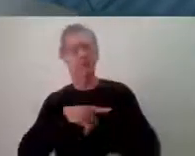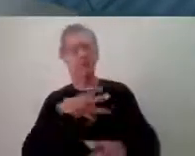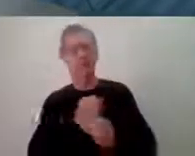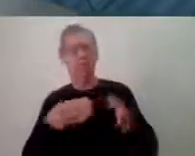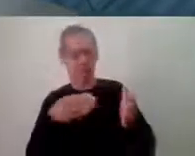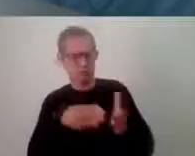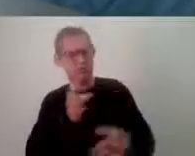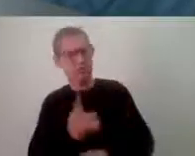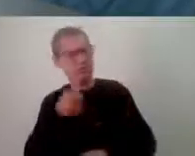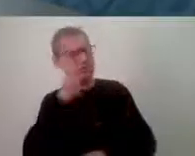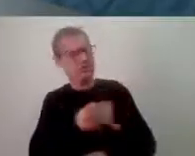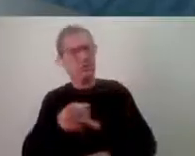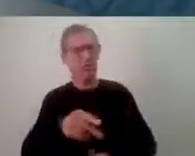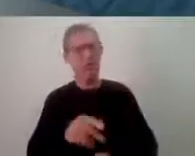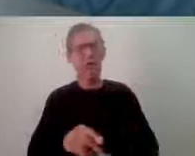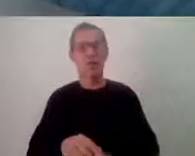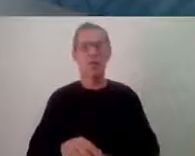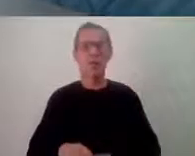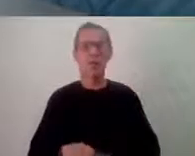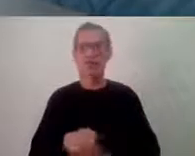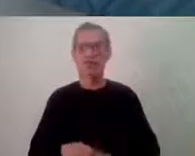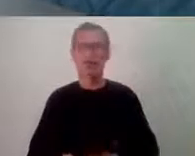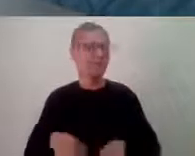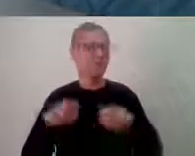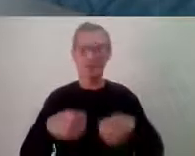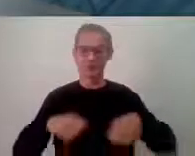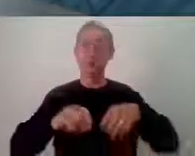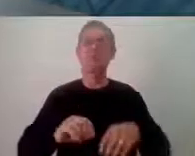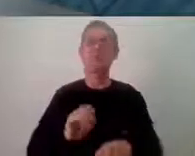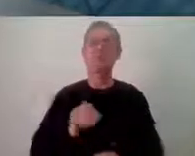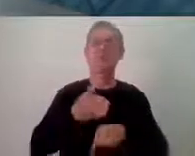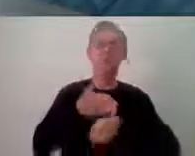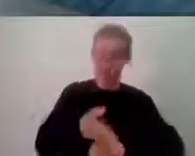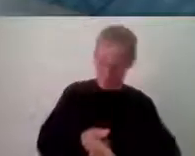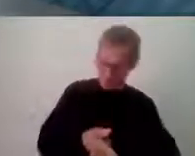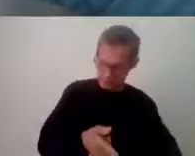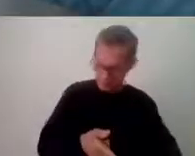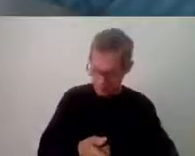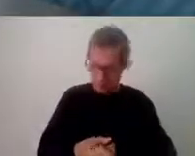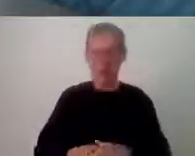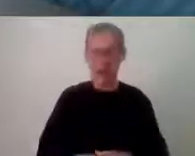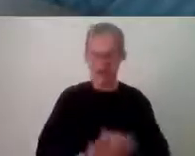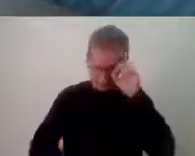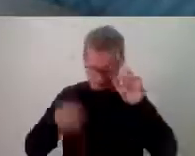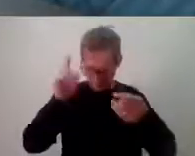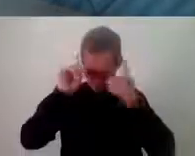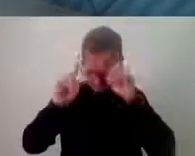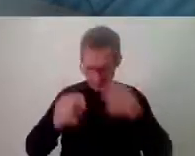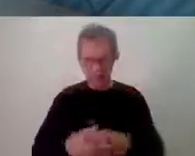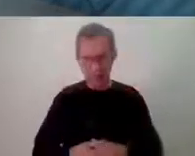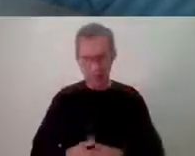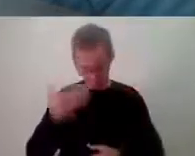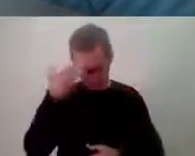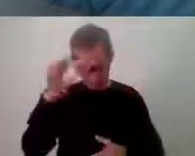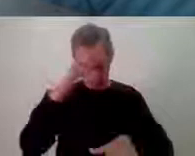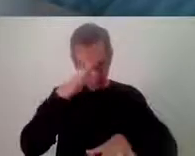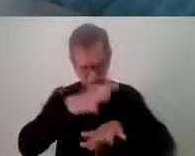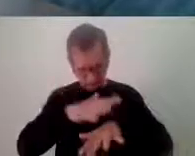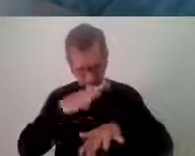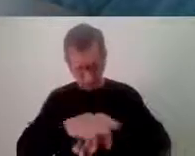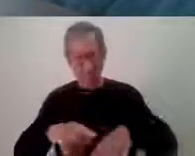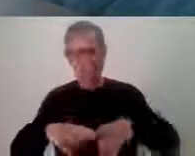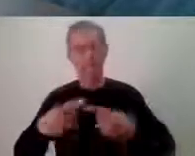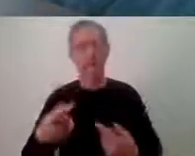limite sempre, professora? Ainda bem que não. E é aí que entra a grande sacada dos matemáticos, né? Leibniz ou